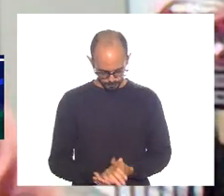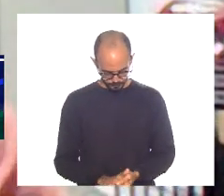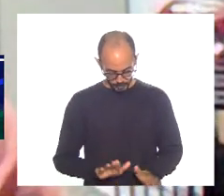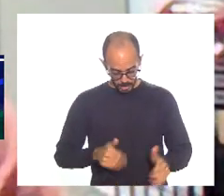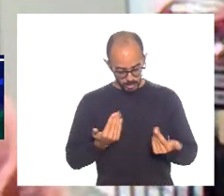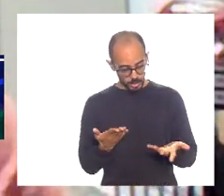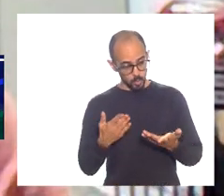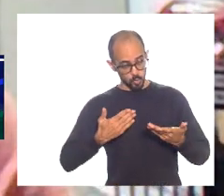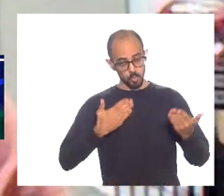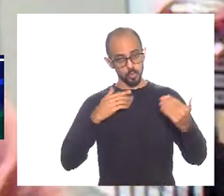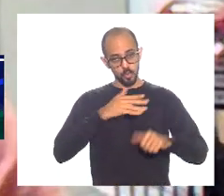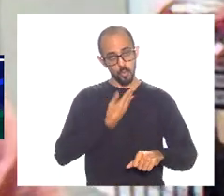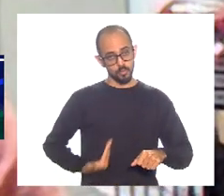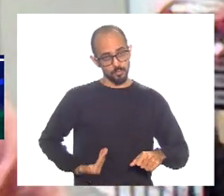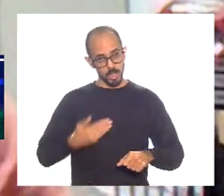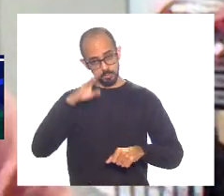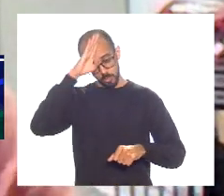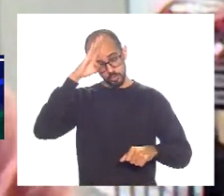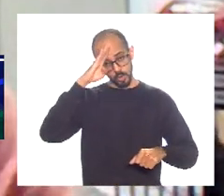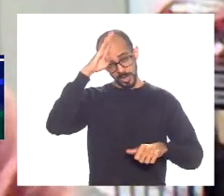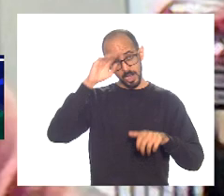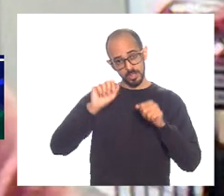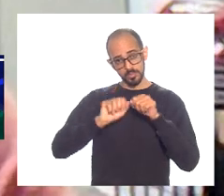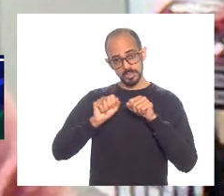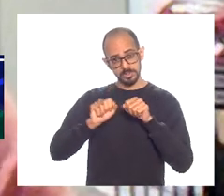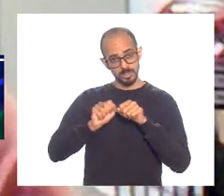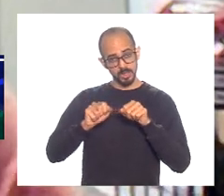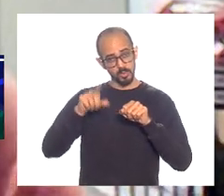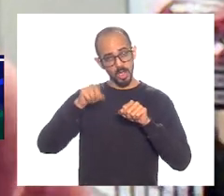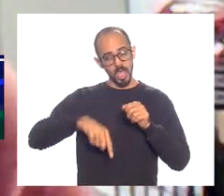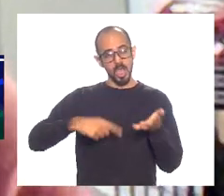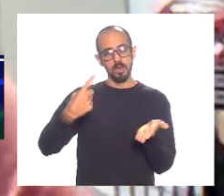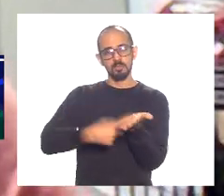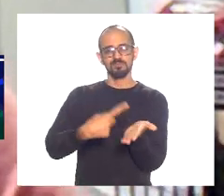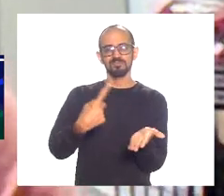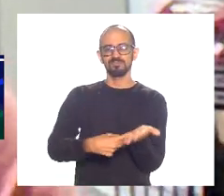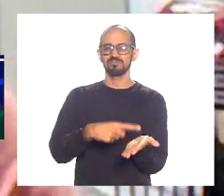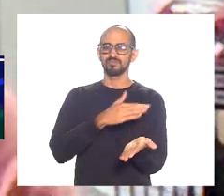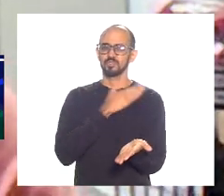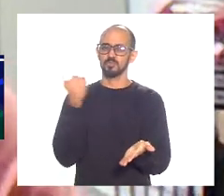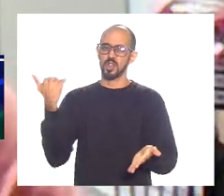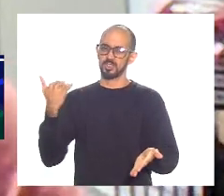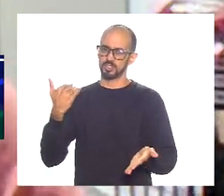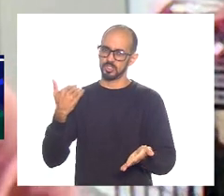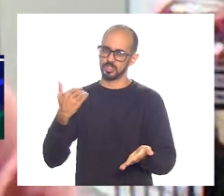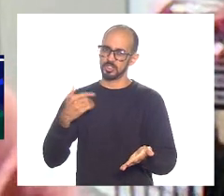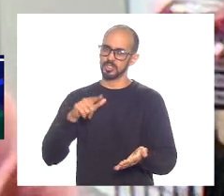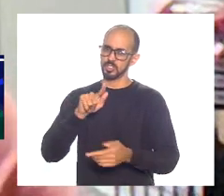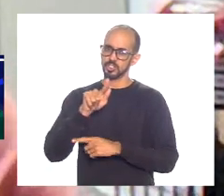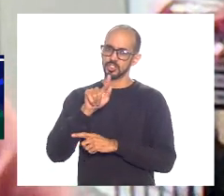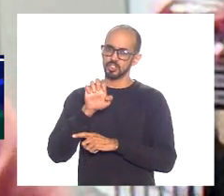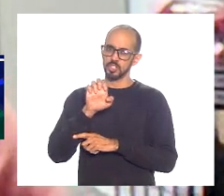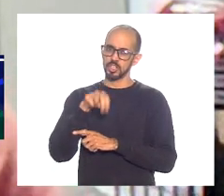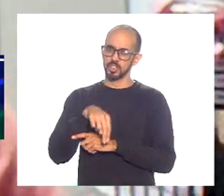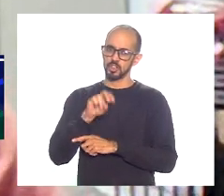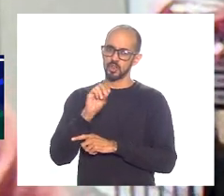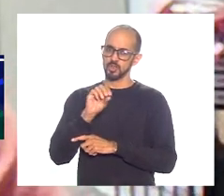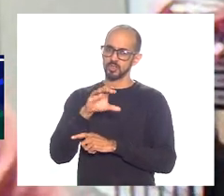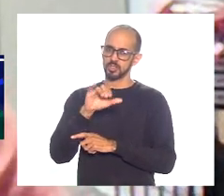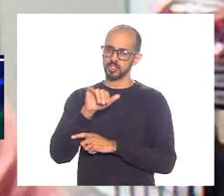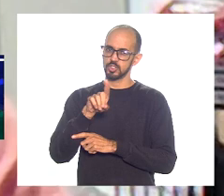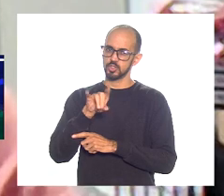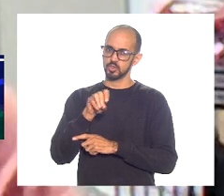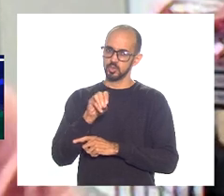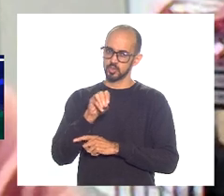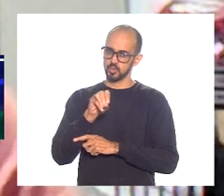que o governo Bolsonaro tem produzido é uma agenda de morte, é uma agenda de genocídio da população brasileira. E a